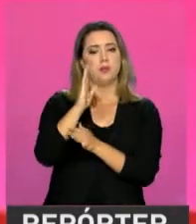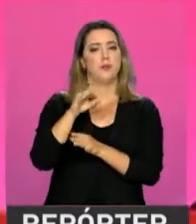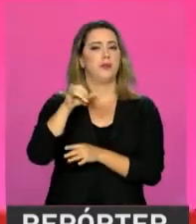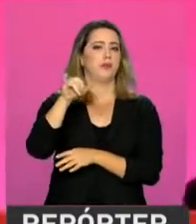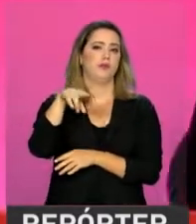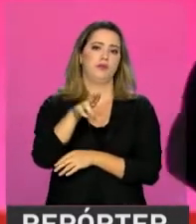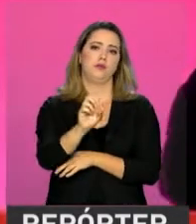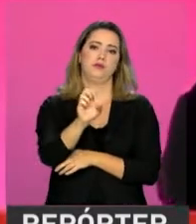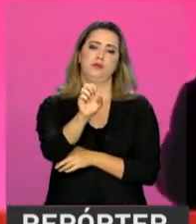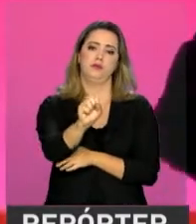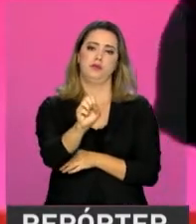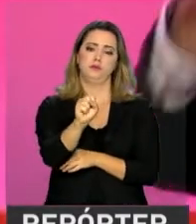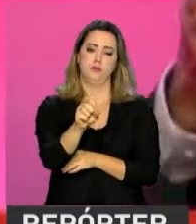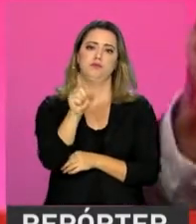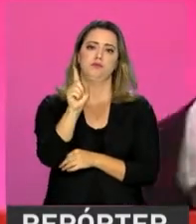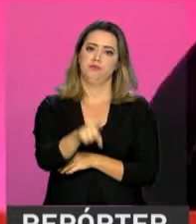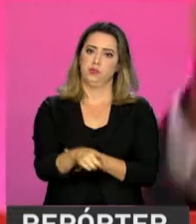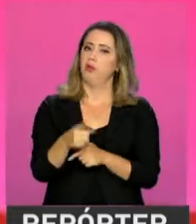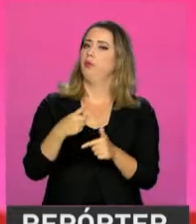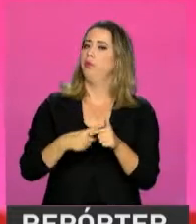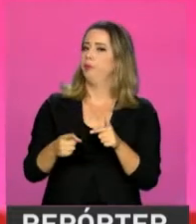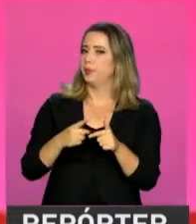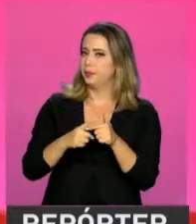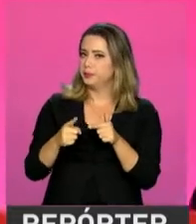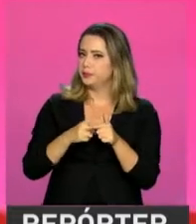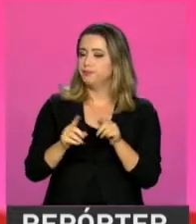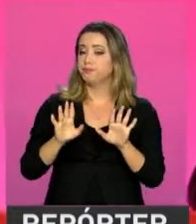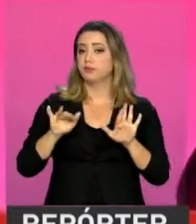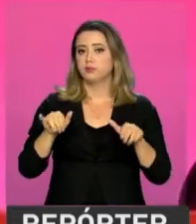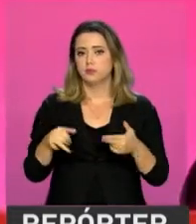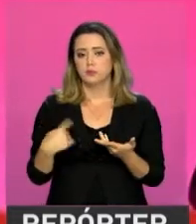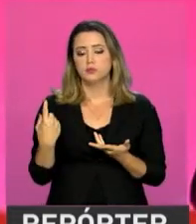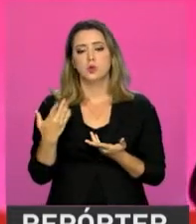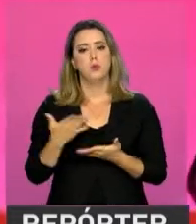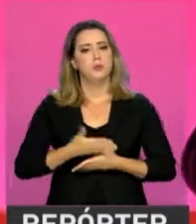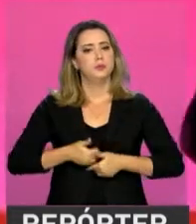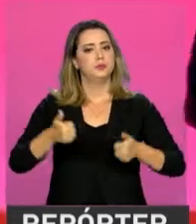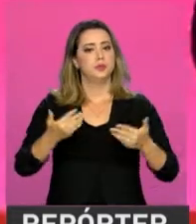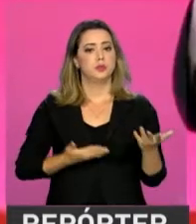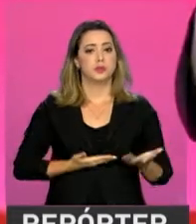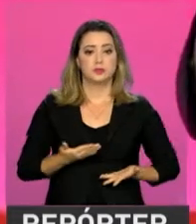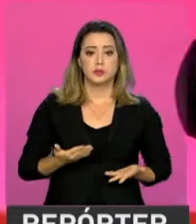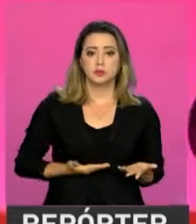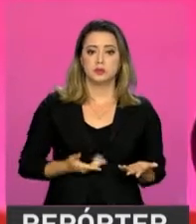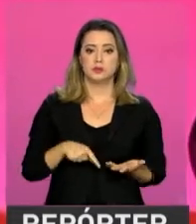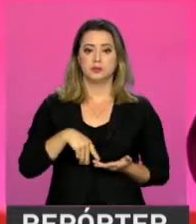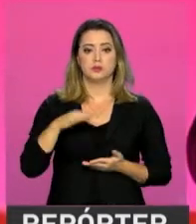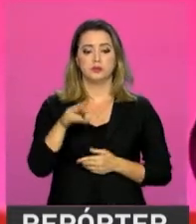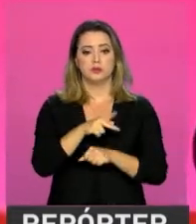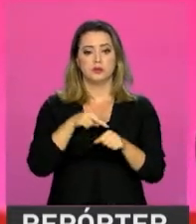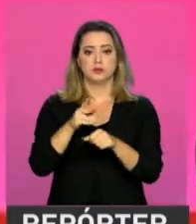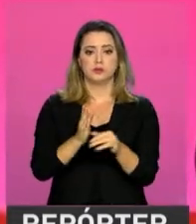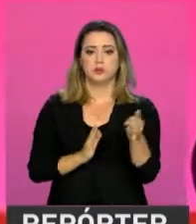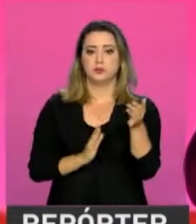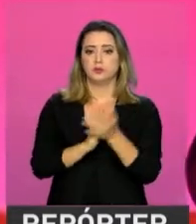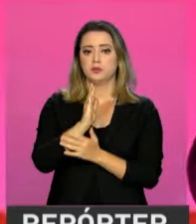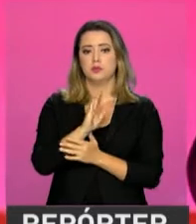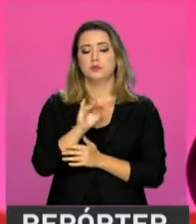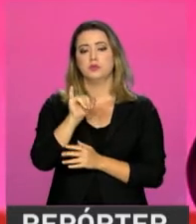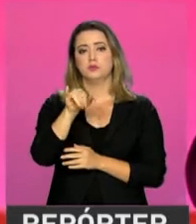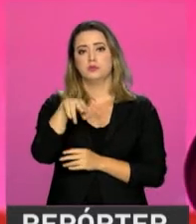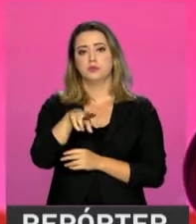começa um problema grande com um desafio grande tem o melhor serviço que se faz ao país e por próximo governo é aprovar a reforma da previdência